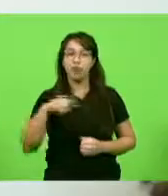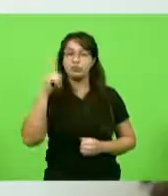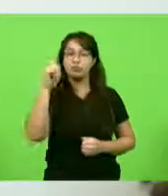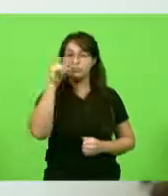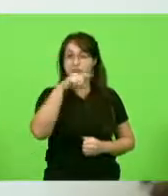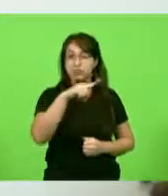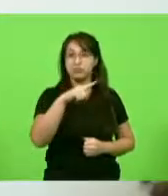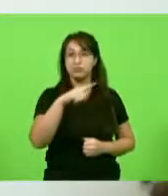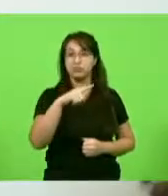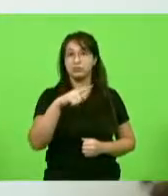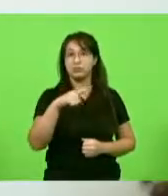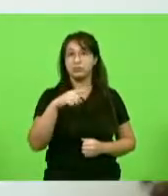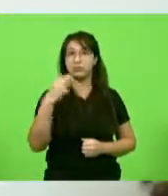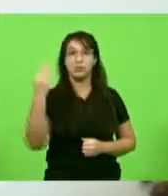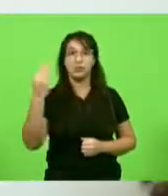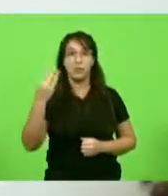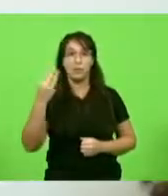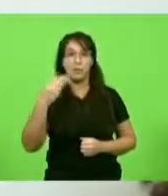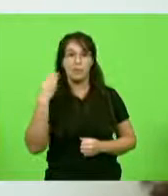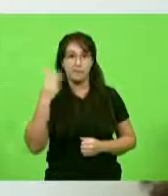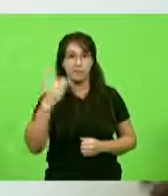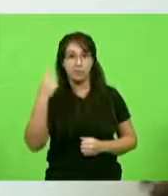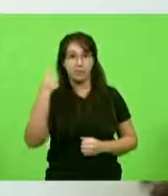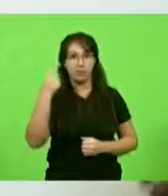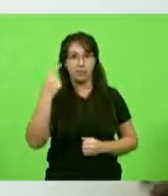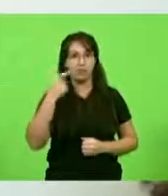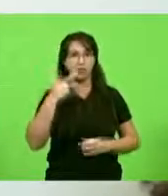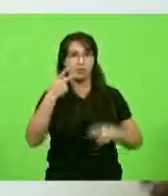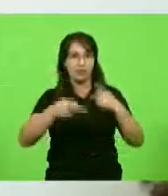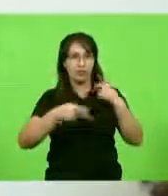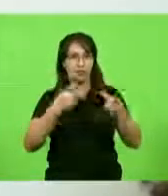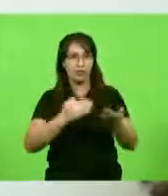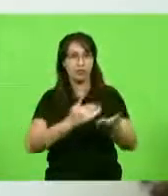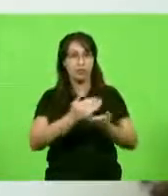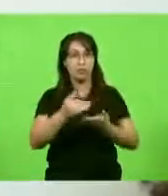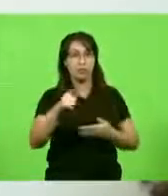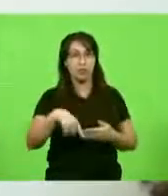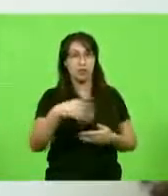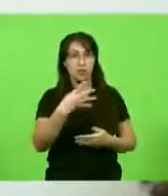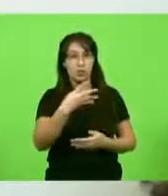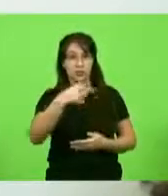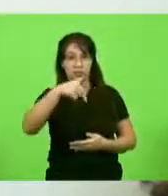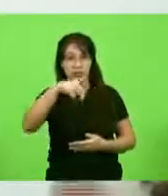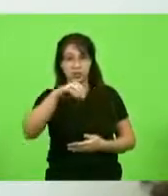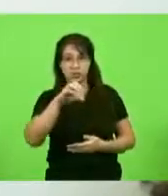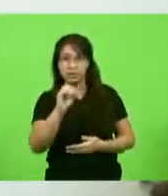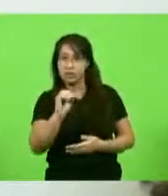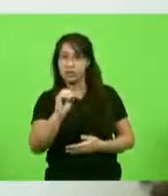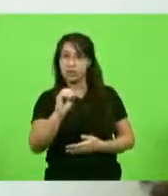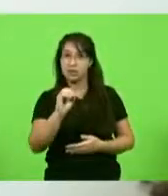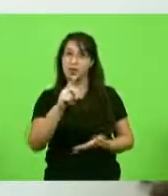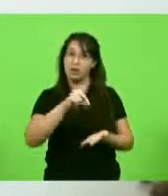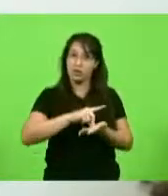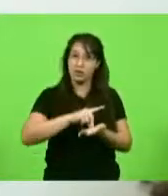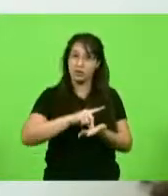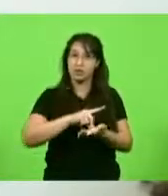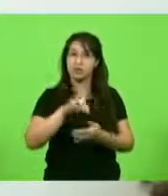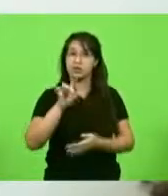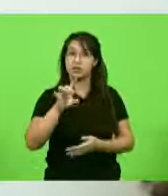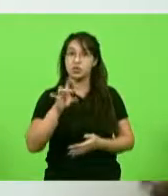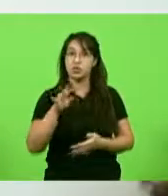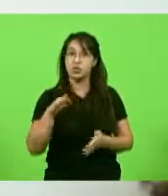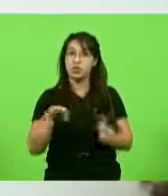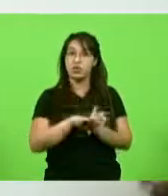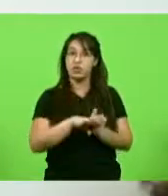deputado Marcos lembrou muito bem, no começo só estava 470. Vamos falar a verdade aqui, que só veio a 163 e